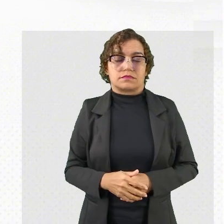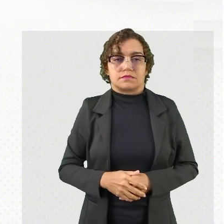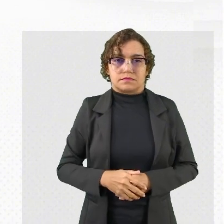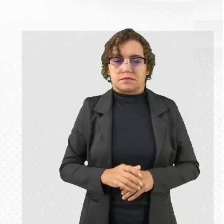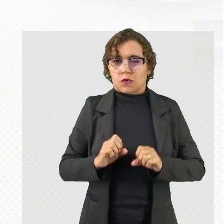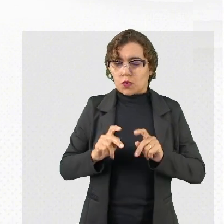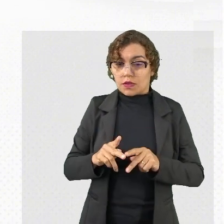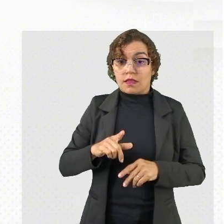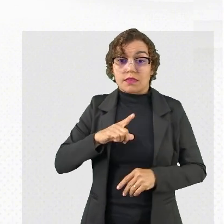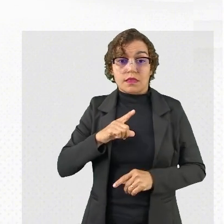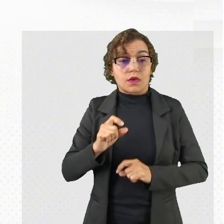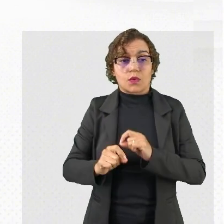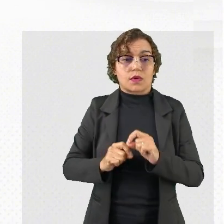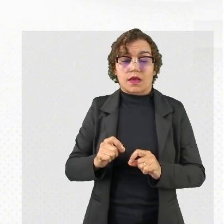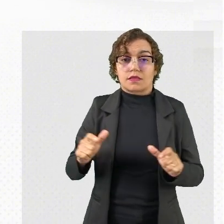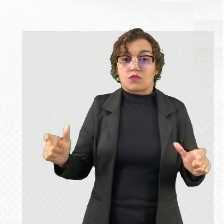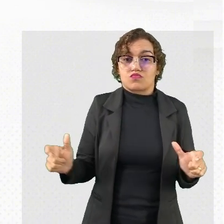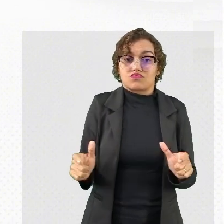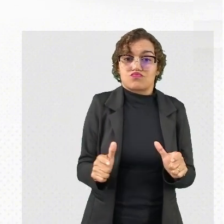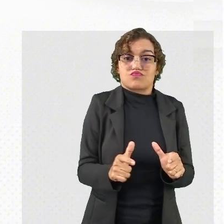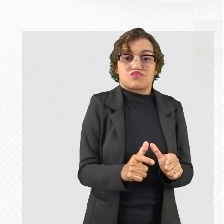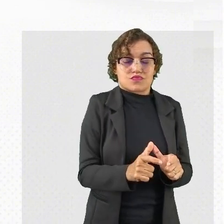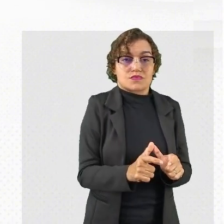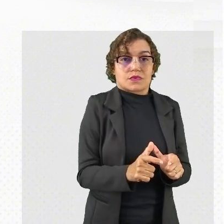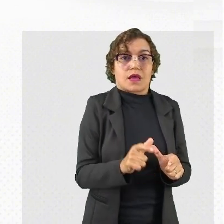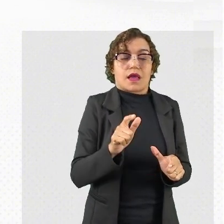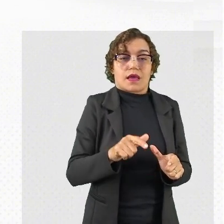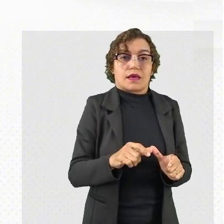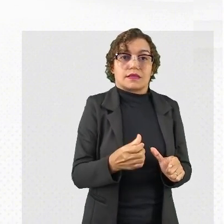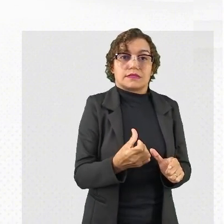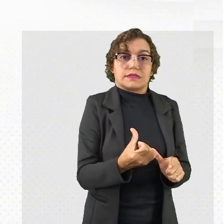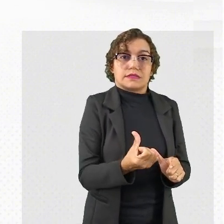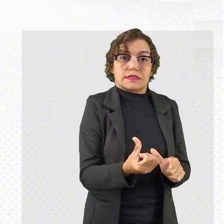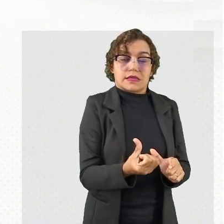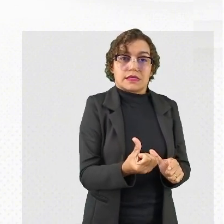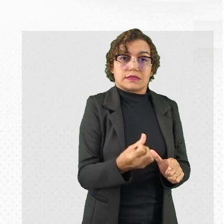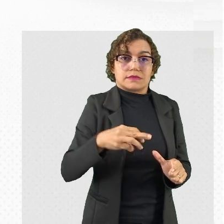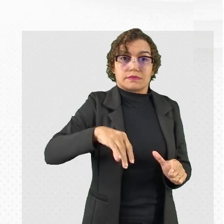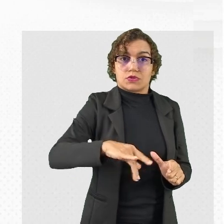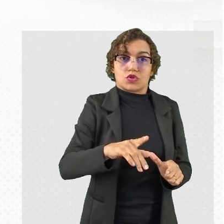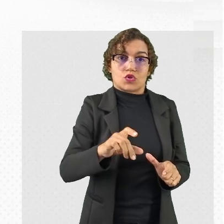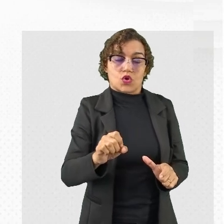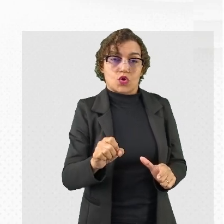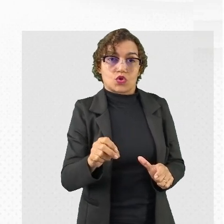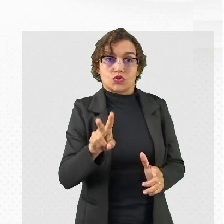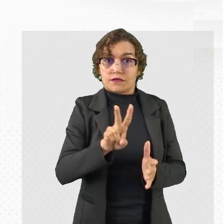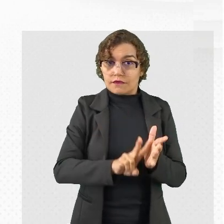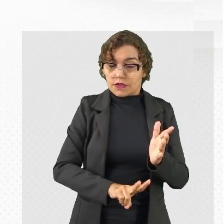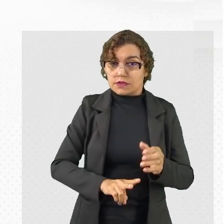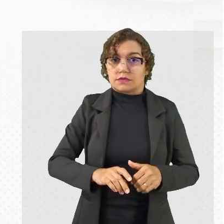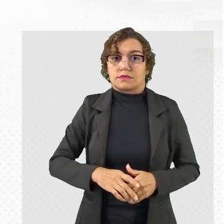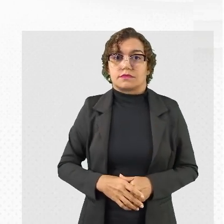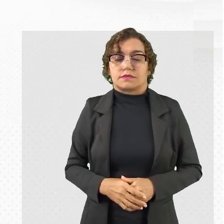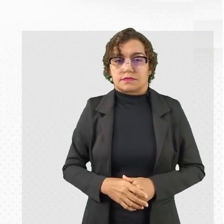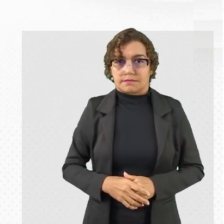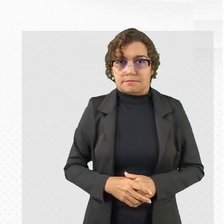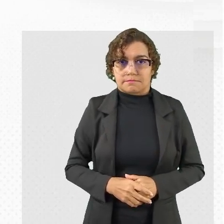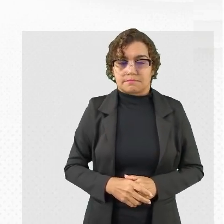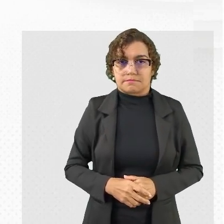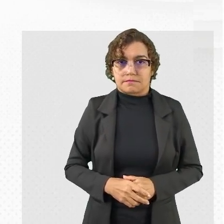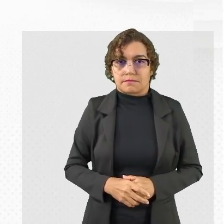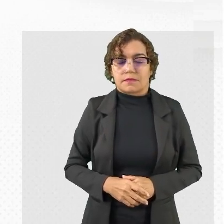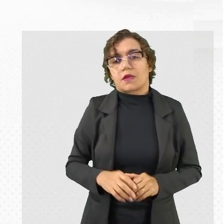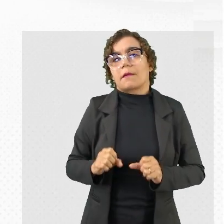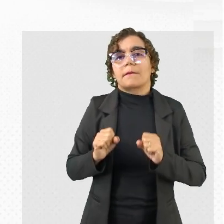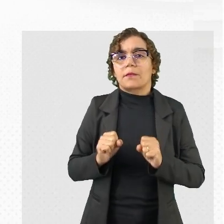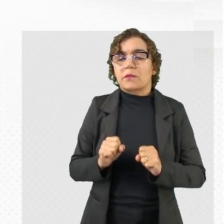6 milhões, ou seja, foi uma redução de 6 milhões de vezes. Beleza, galera? Então, assim que você obtém essa escala. Você pode